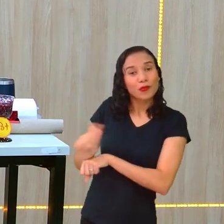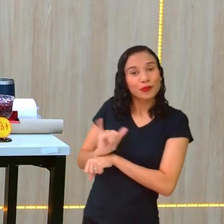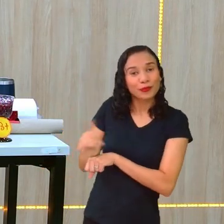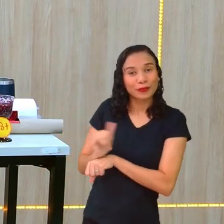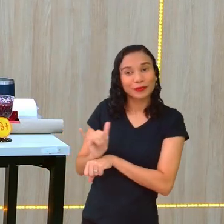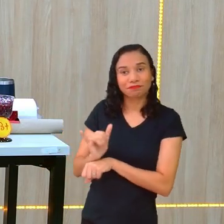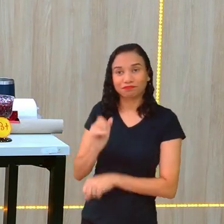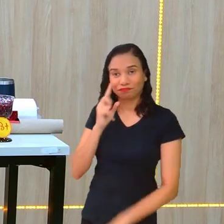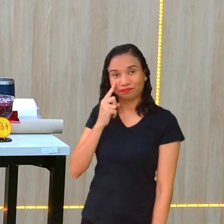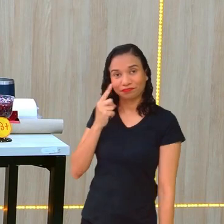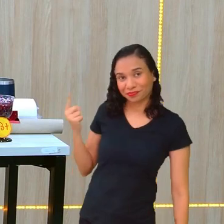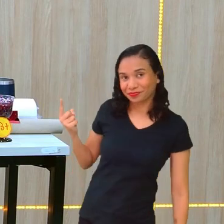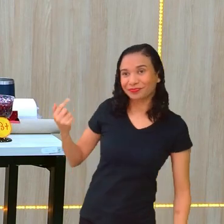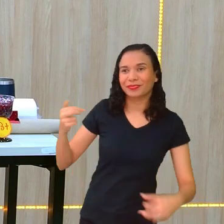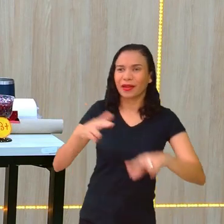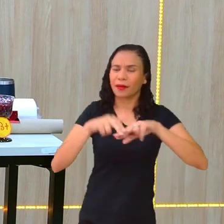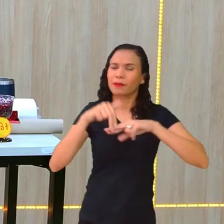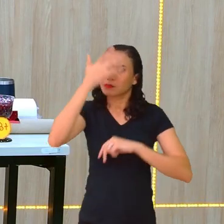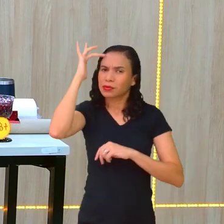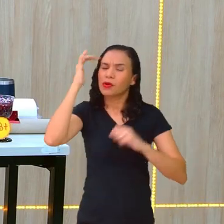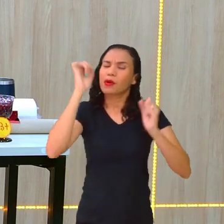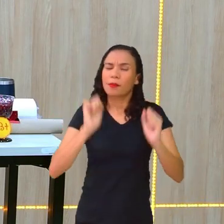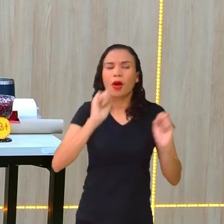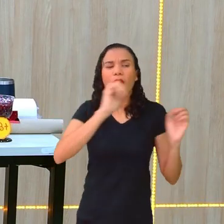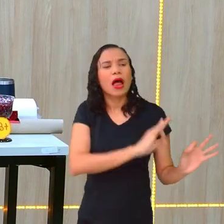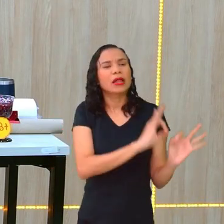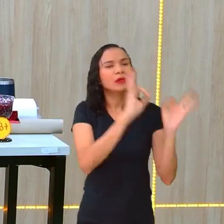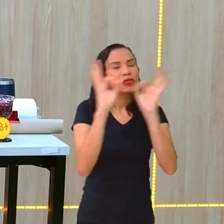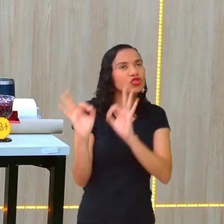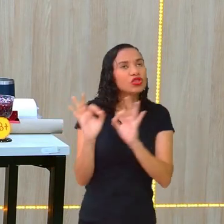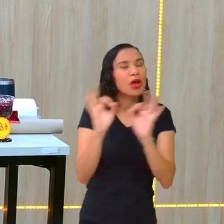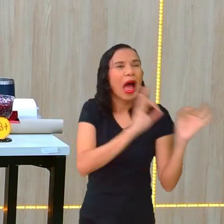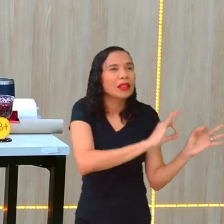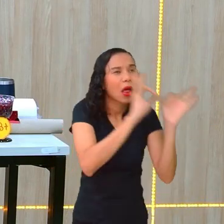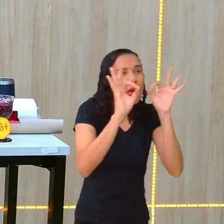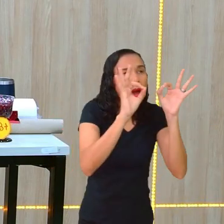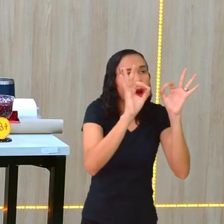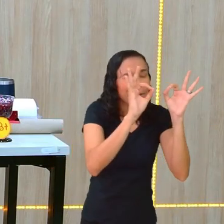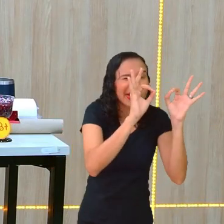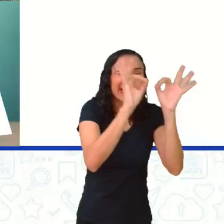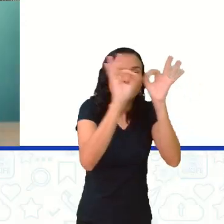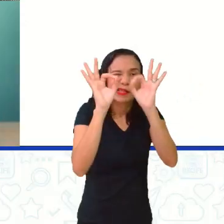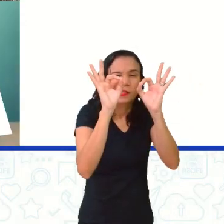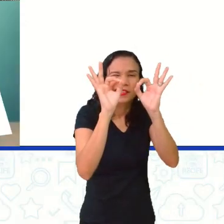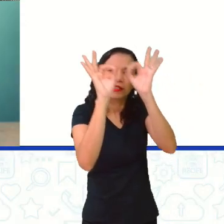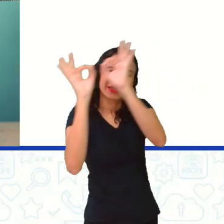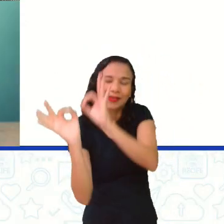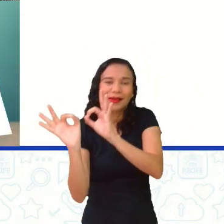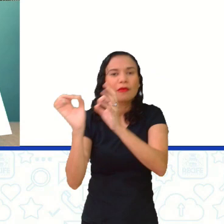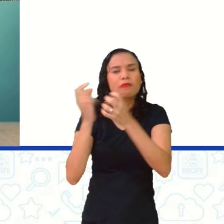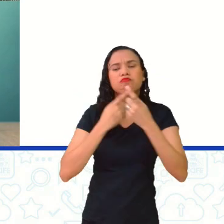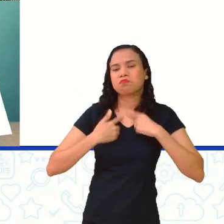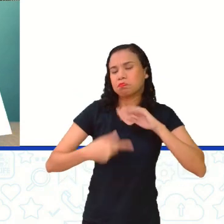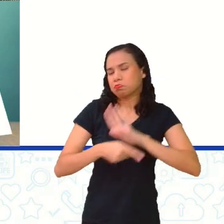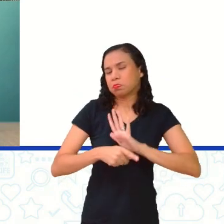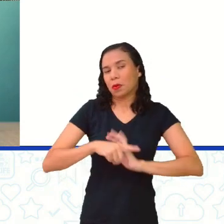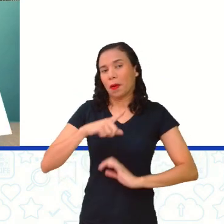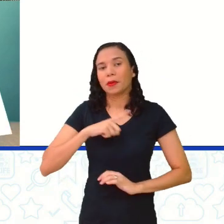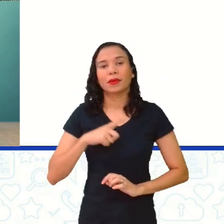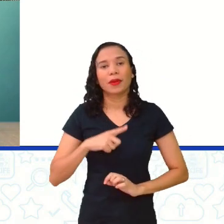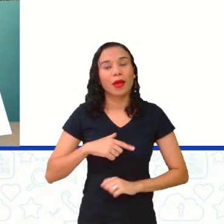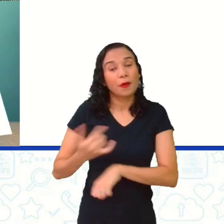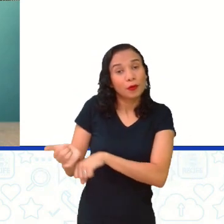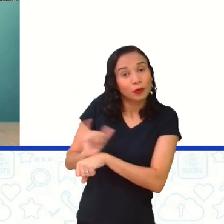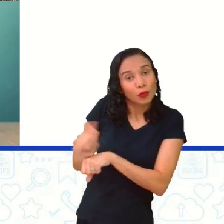não é isso, pessoal? E aí vocês vão poder assistir, pausar, quando vocês quiserem. Lembrando que lá no YouTube vocês